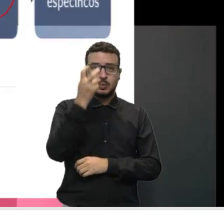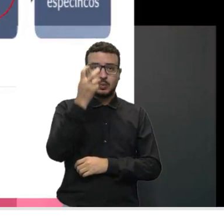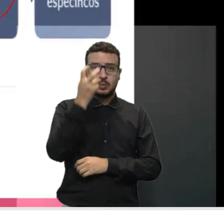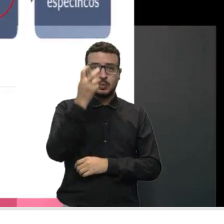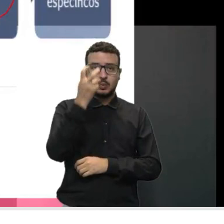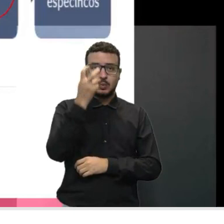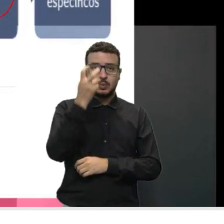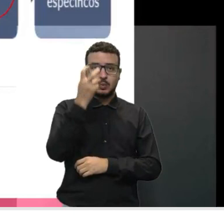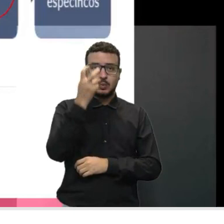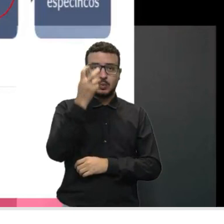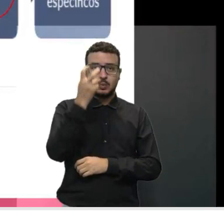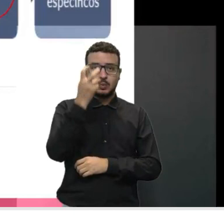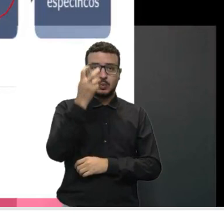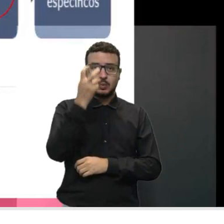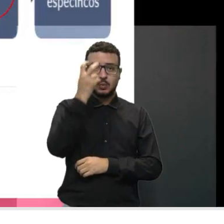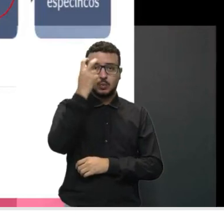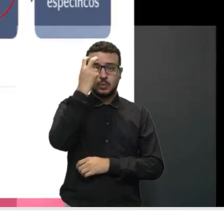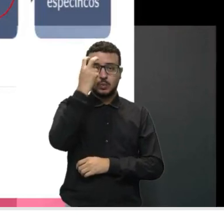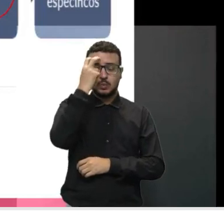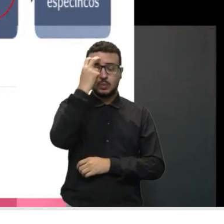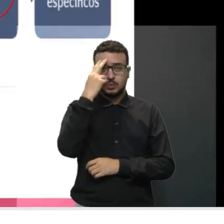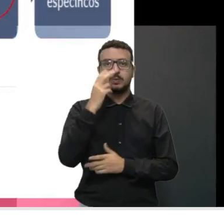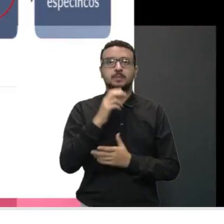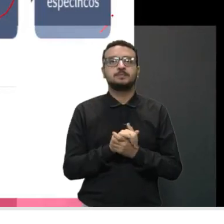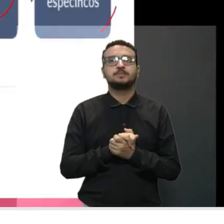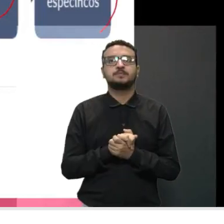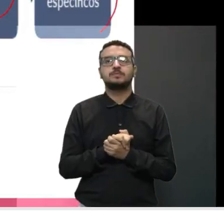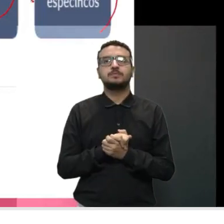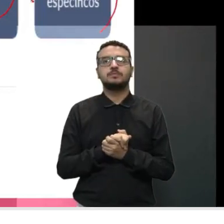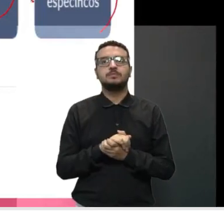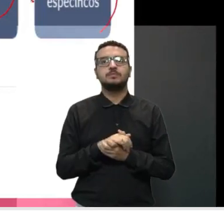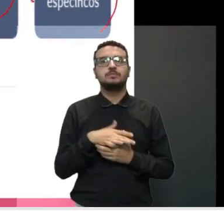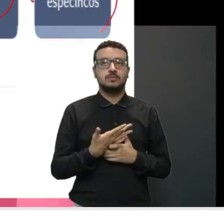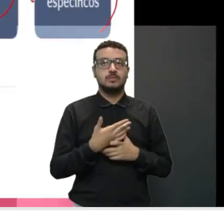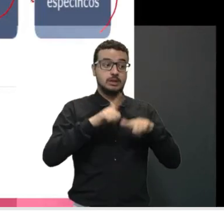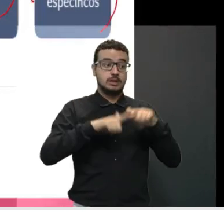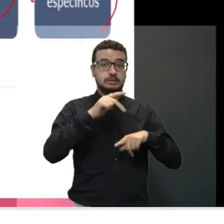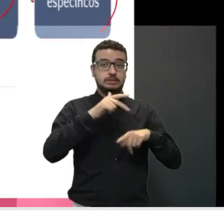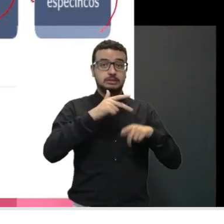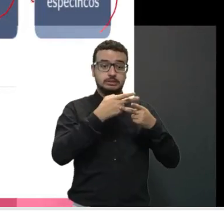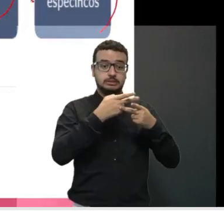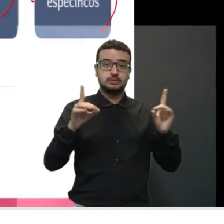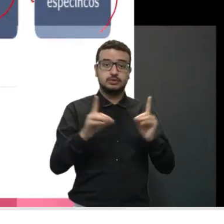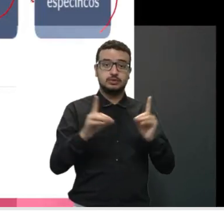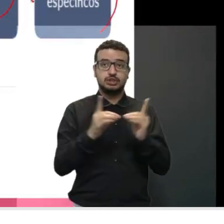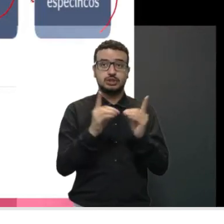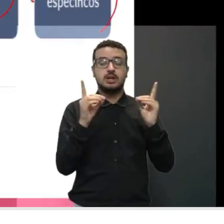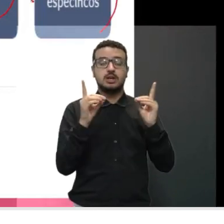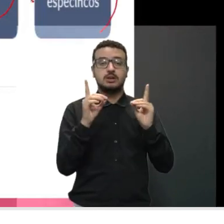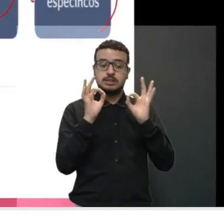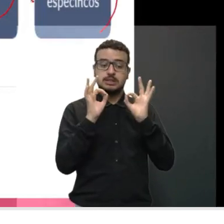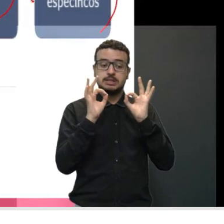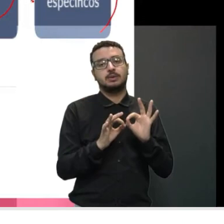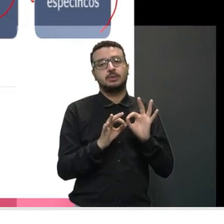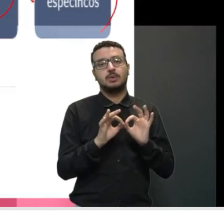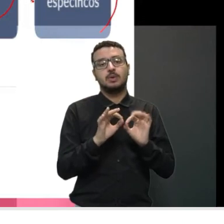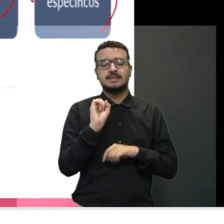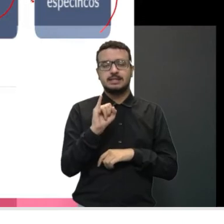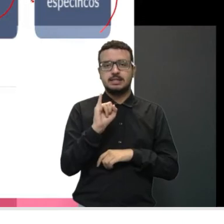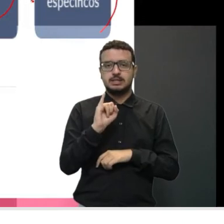se João Pedro ele utiliza via o visual, não é, para adquirir conhecimento, chega na